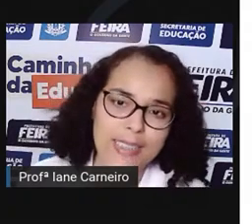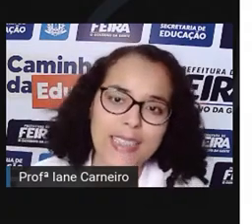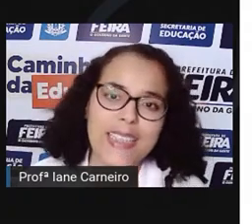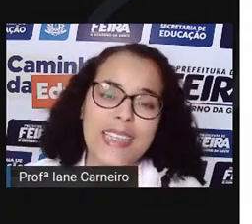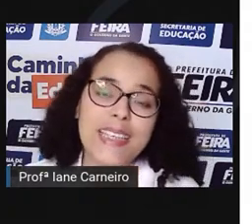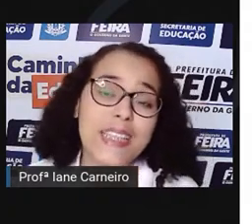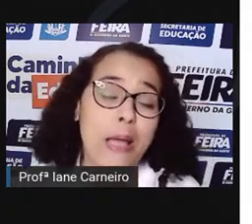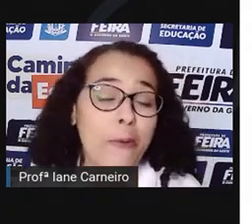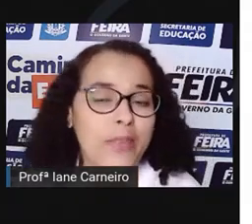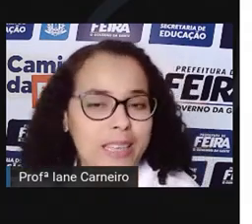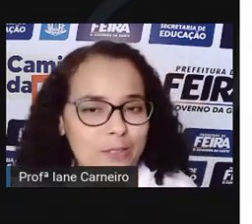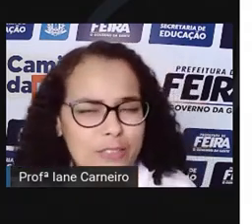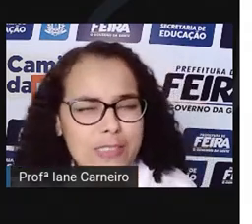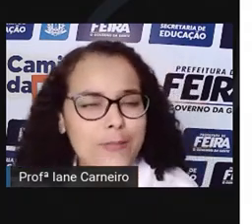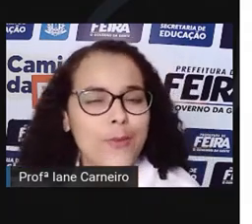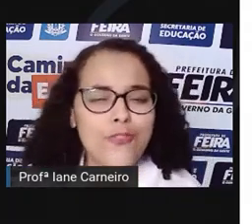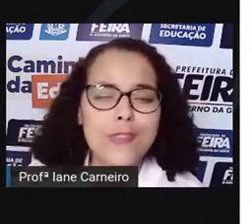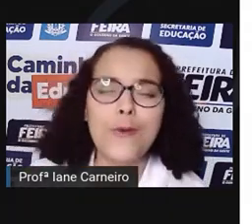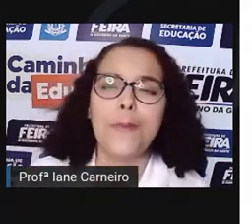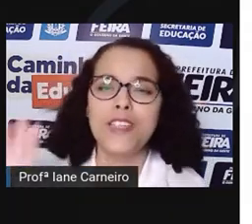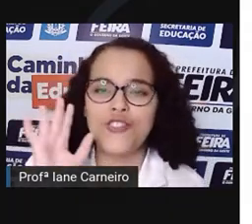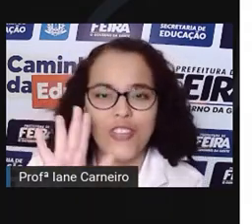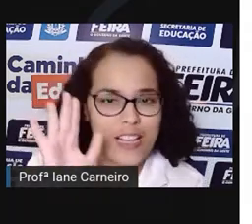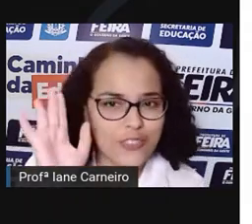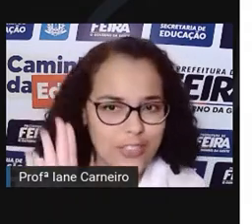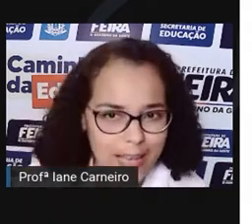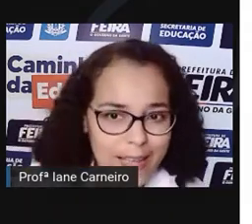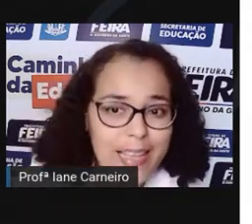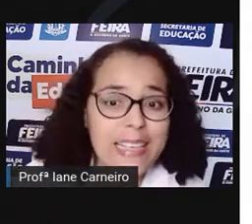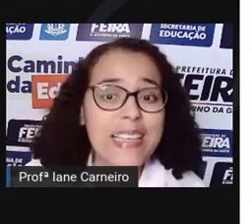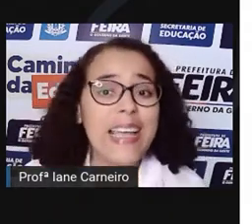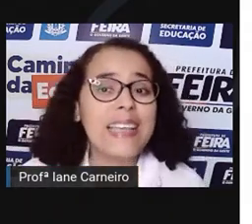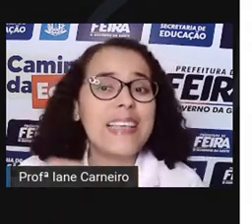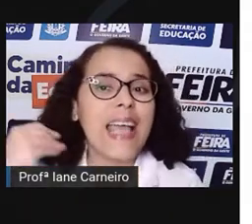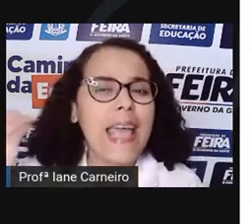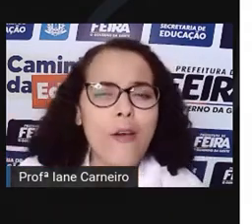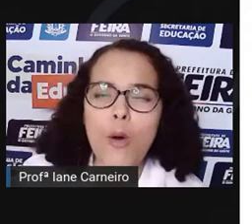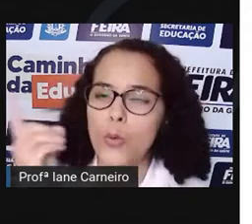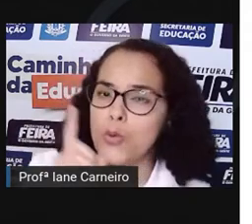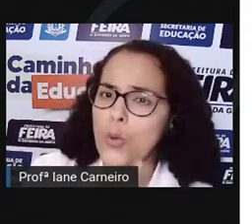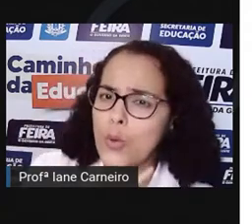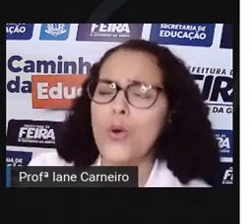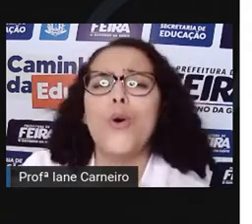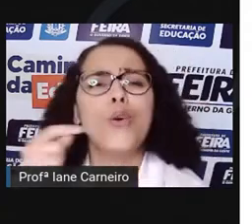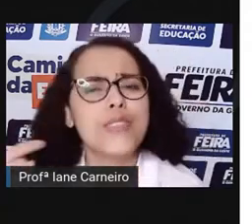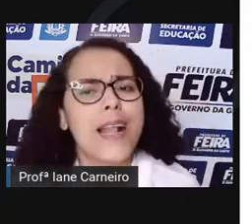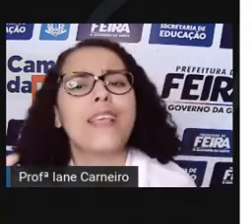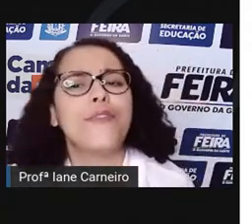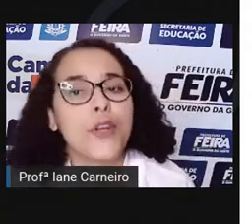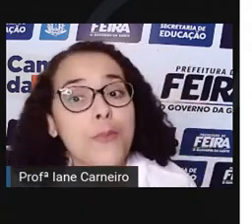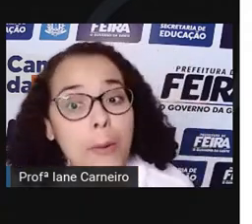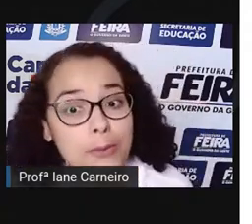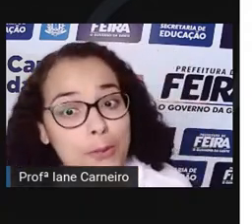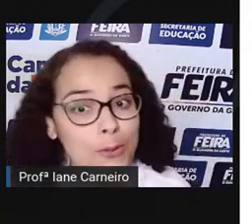elevada. Né? Então, é um hino que vocês vão descobrir já já quem é o autor, ou